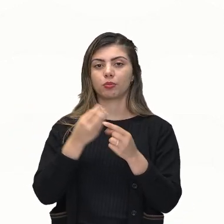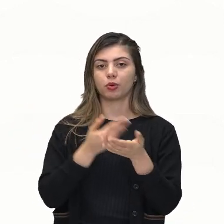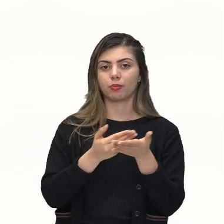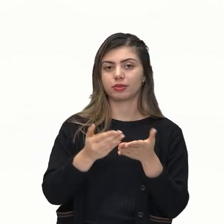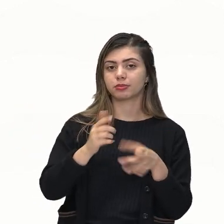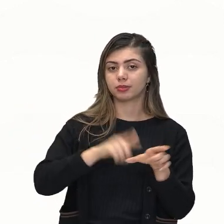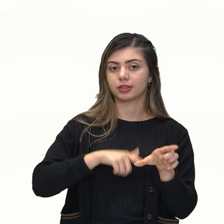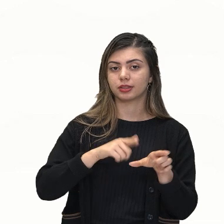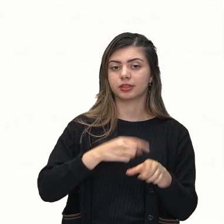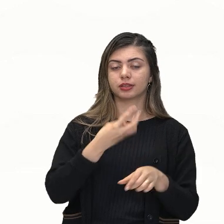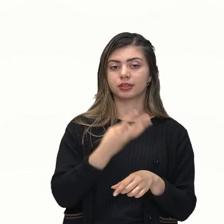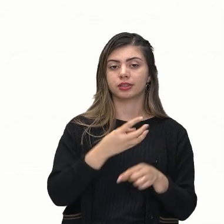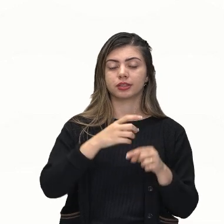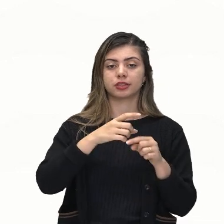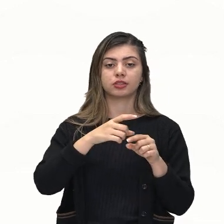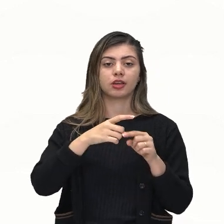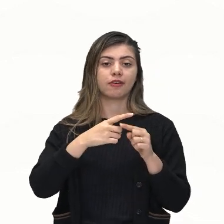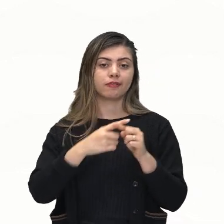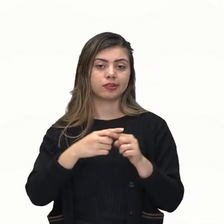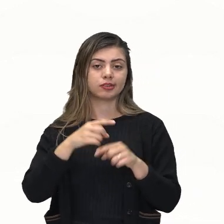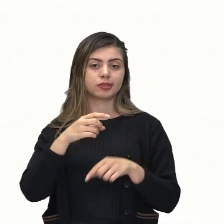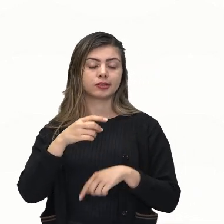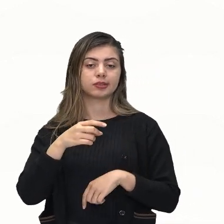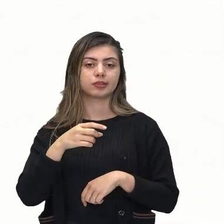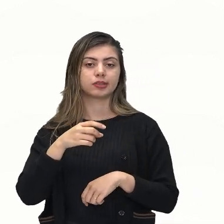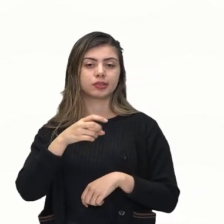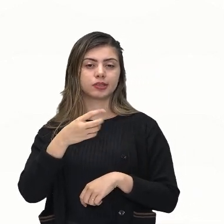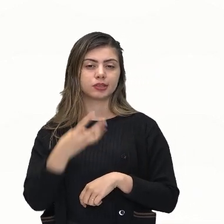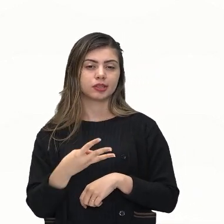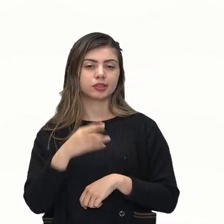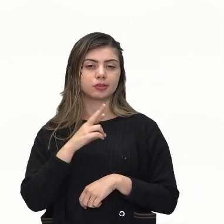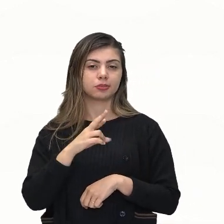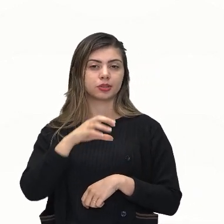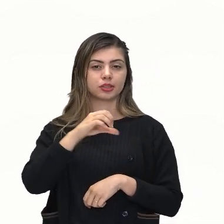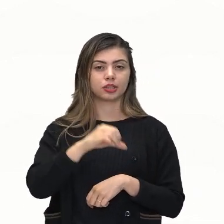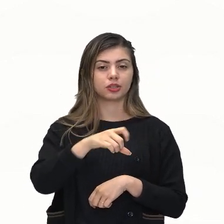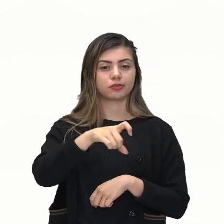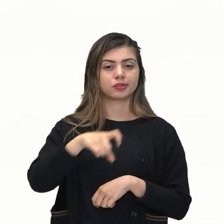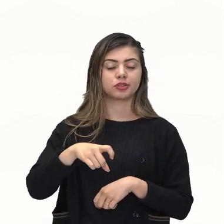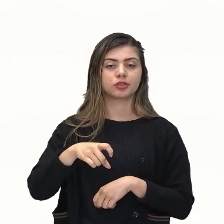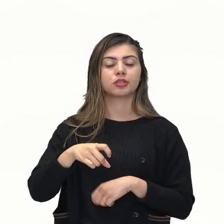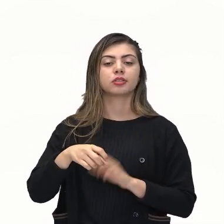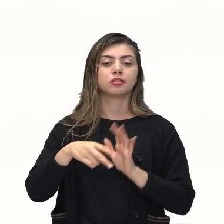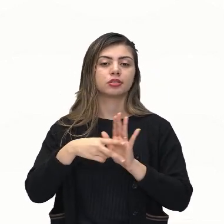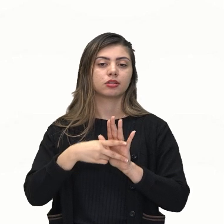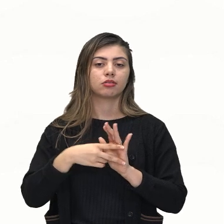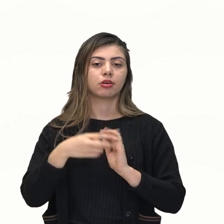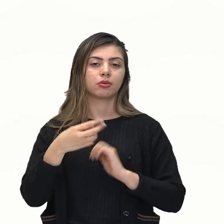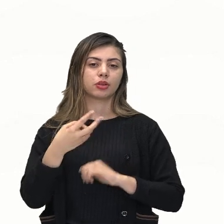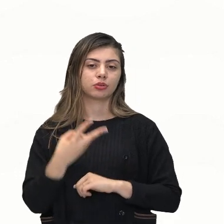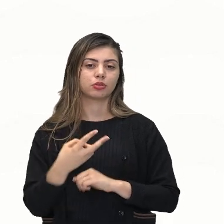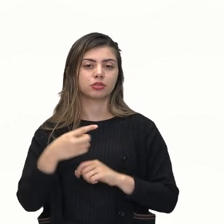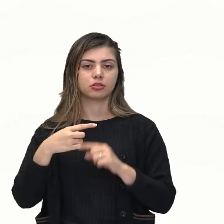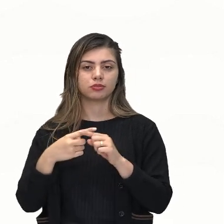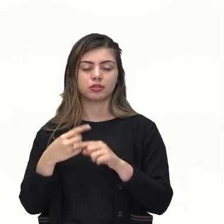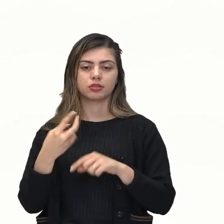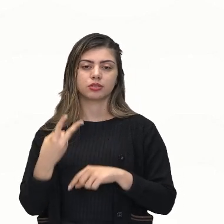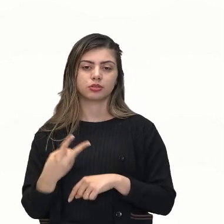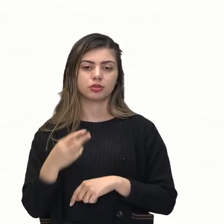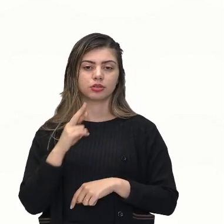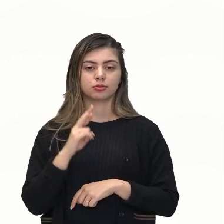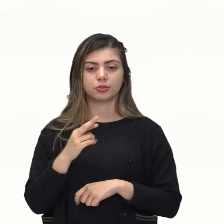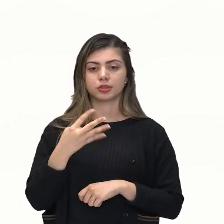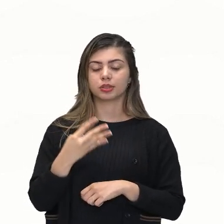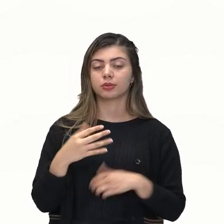letra. 3 vezes 3 é 9. 9x igual a 2 vezes 2, que é 4. Como eu quero encontrar o valor